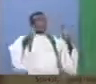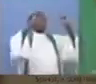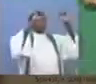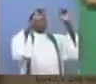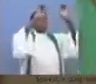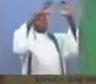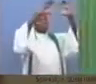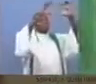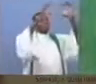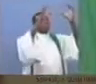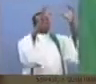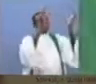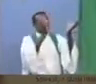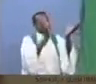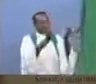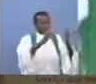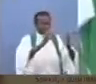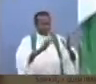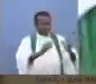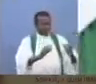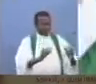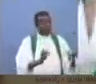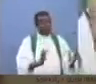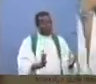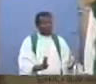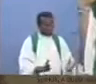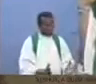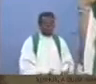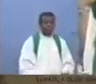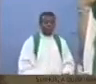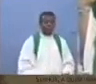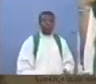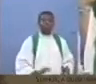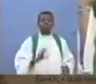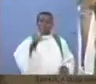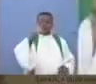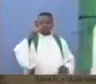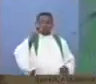Por isso que a nossa mão é o órgão mais perfeito do nosso corpo.